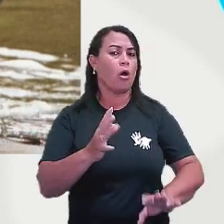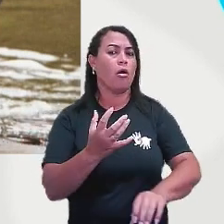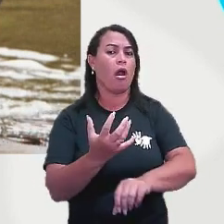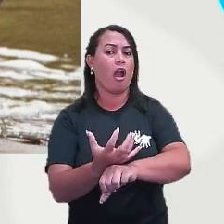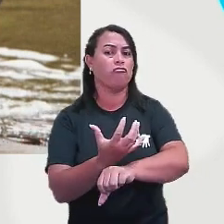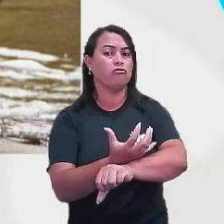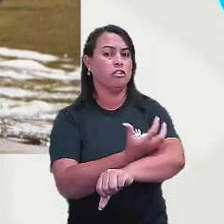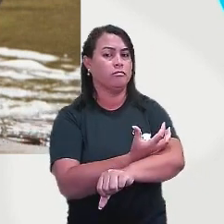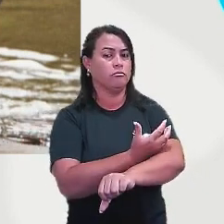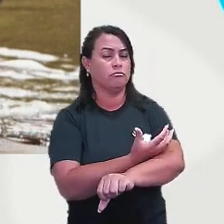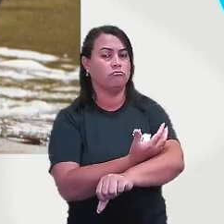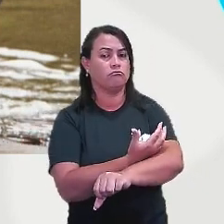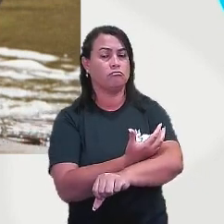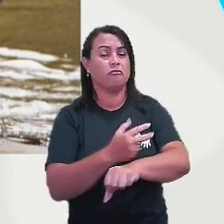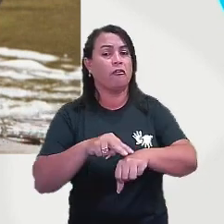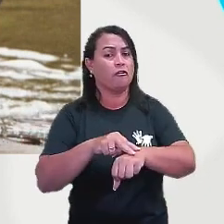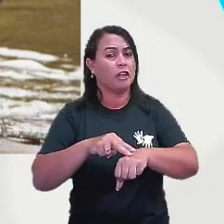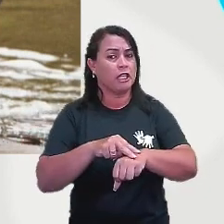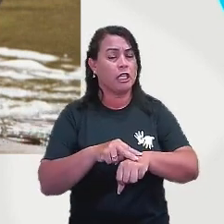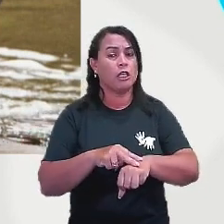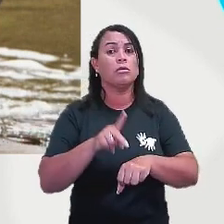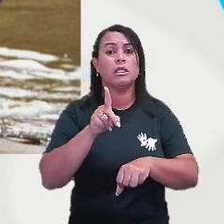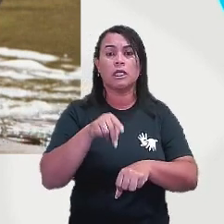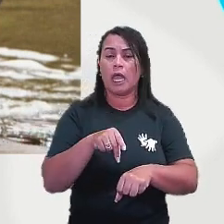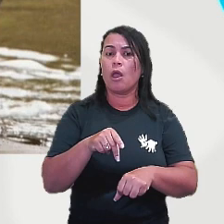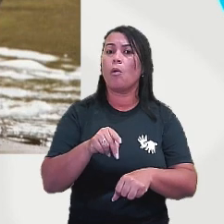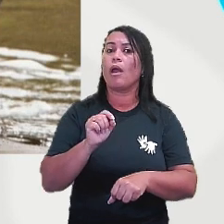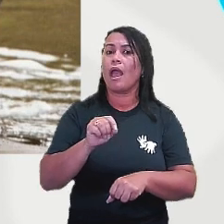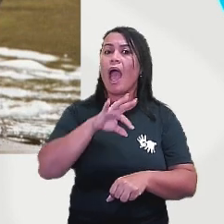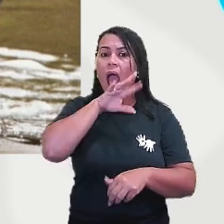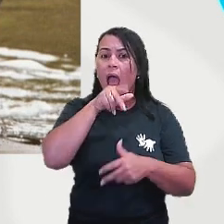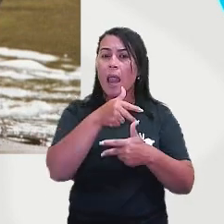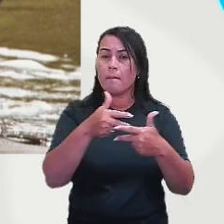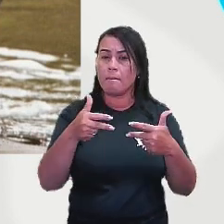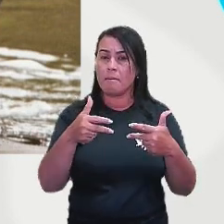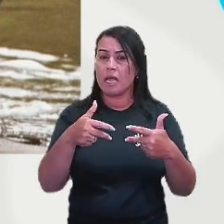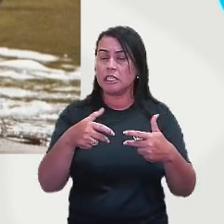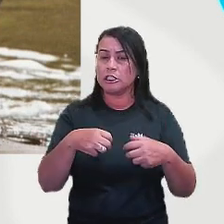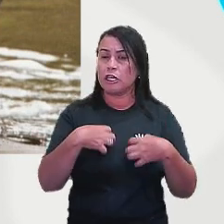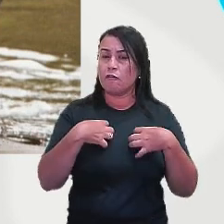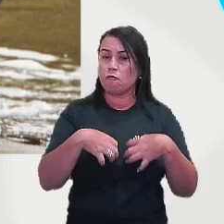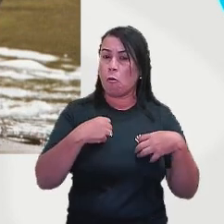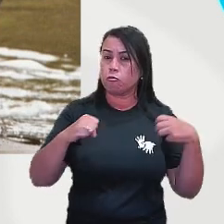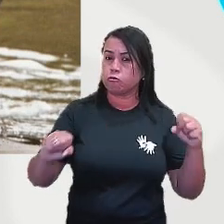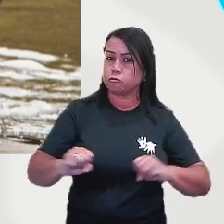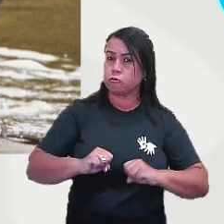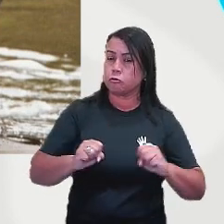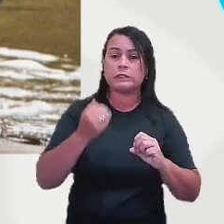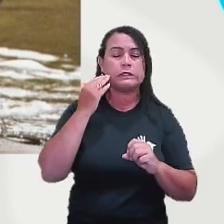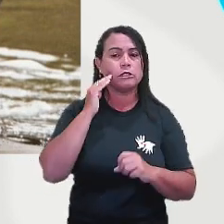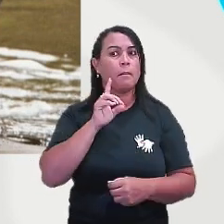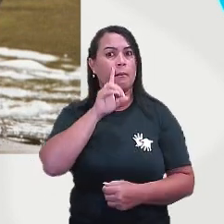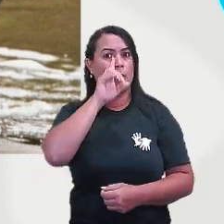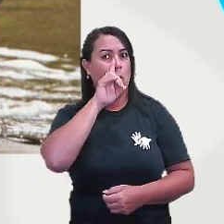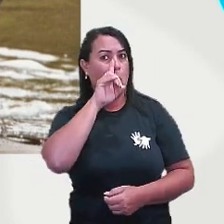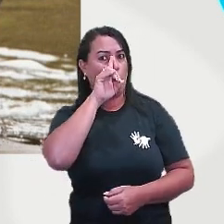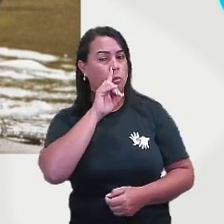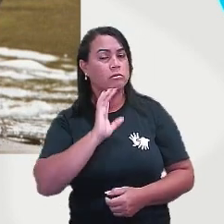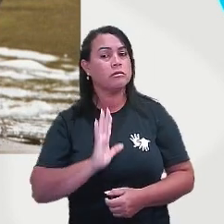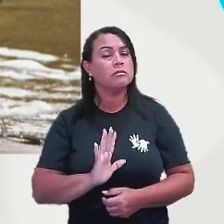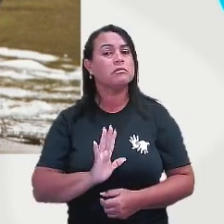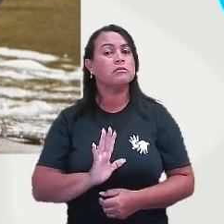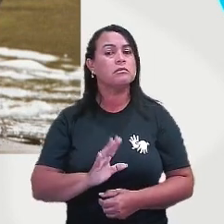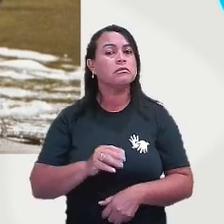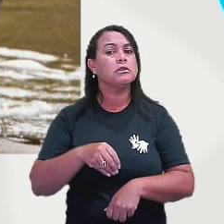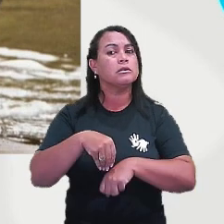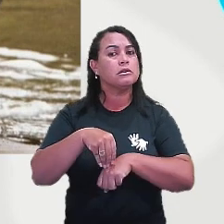plantas. São animais extremamente agressivos e perigosos.